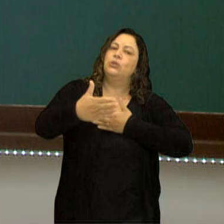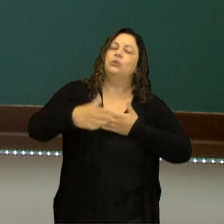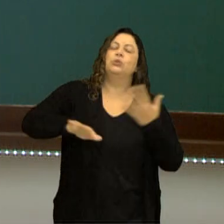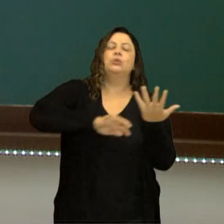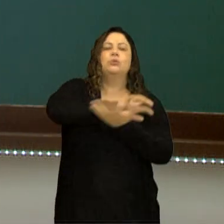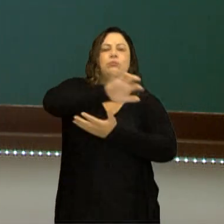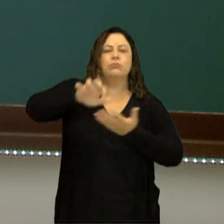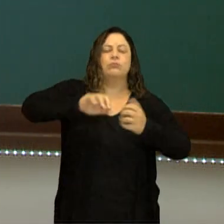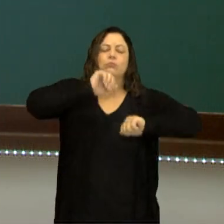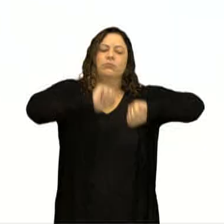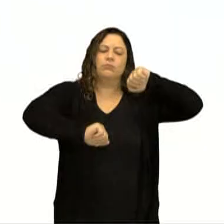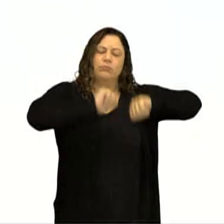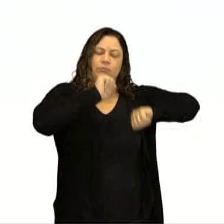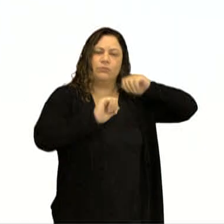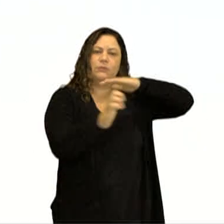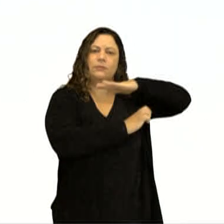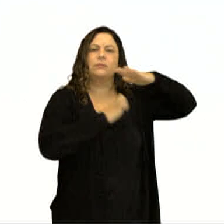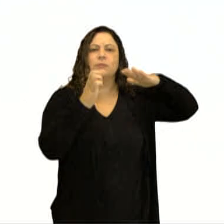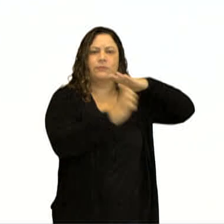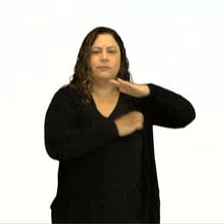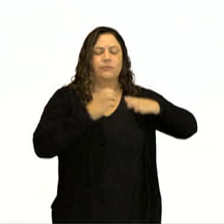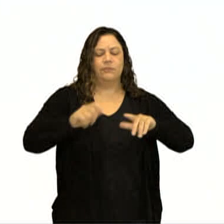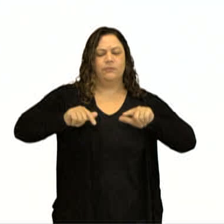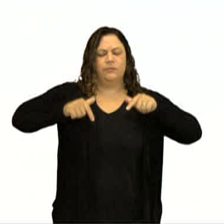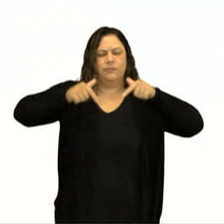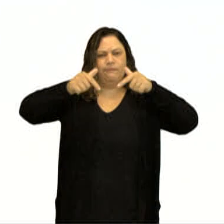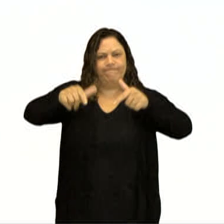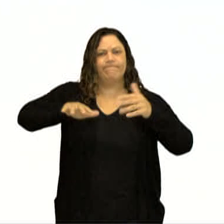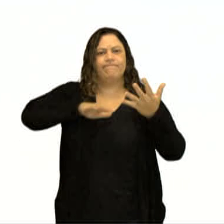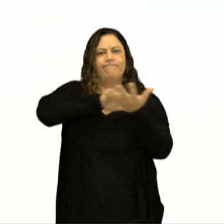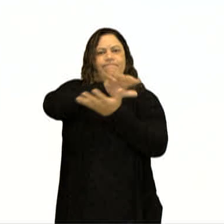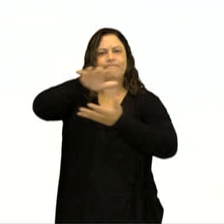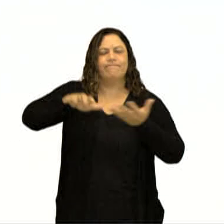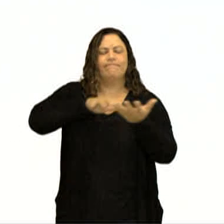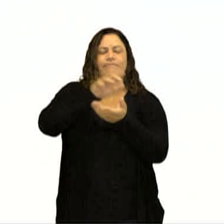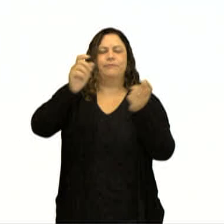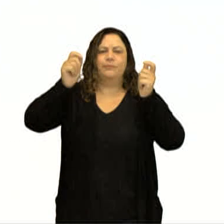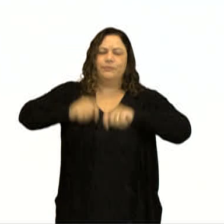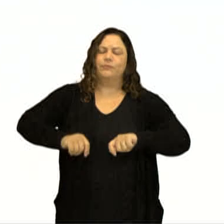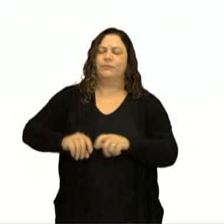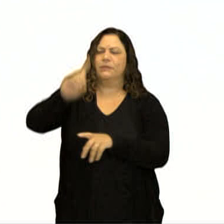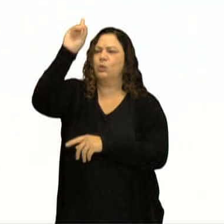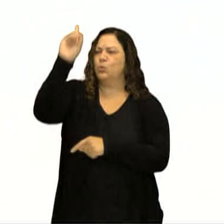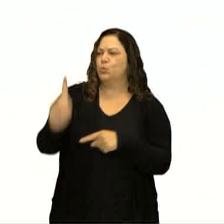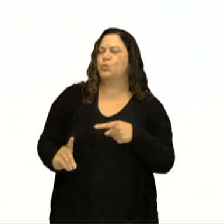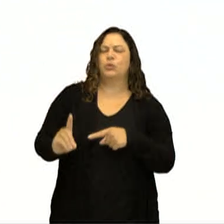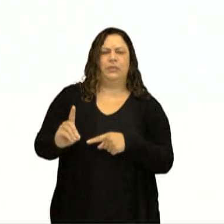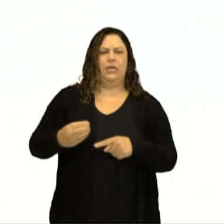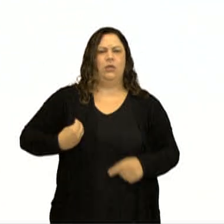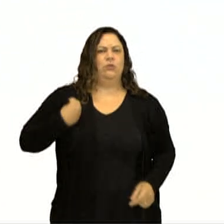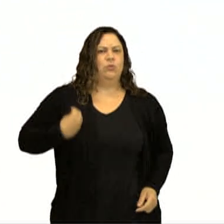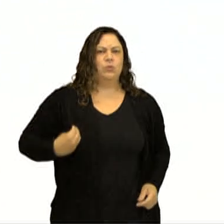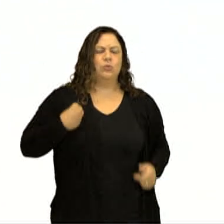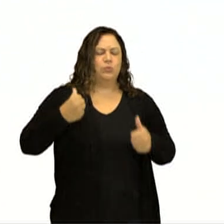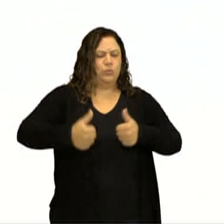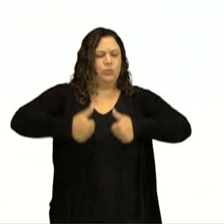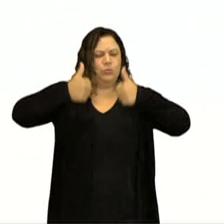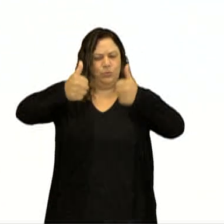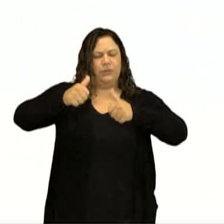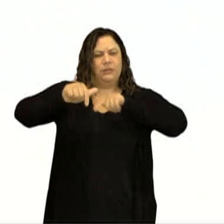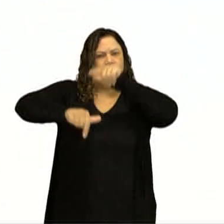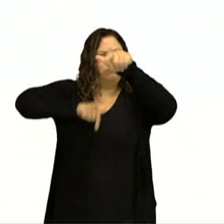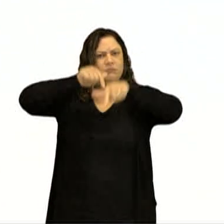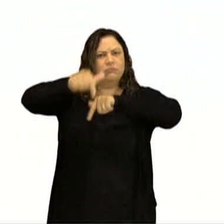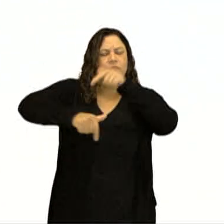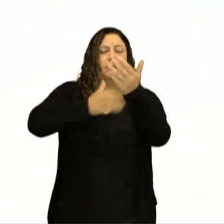se unir pela luta por direitos e condições dignas de vida. A Revolução Industrial, ela vai ocorrer ali, vai se